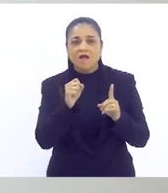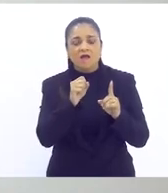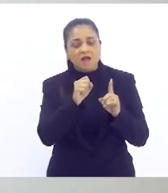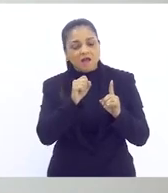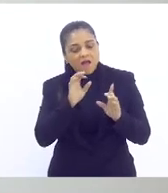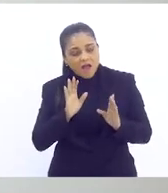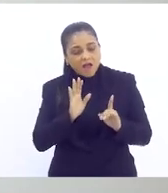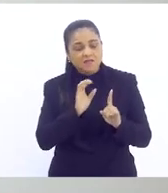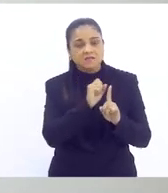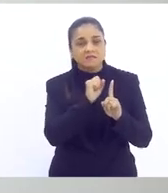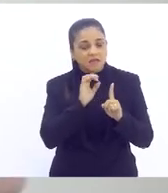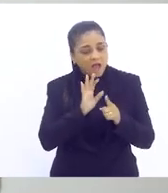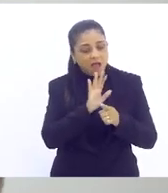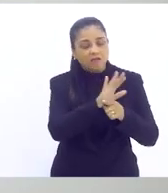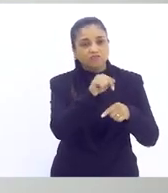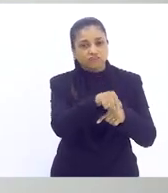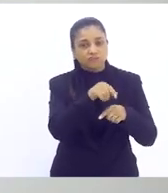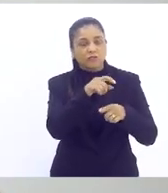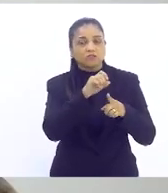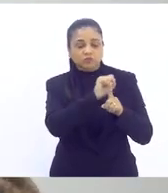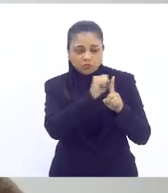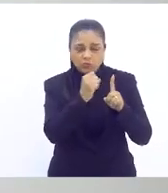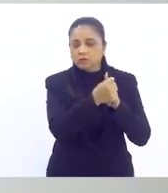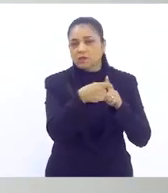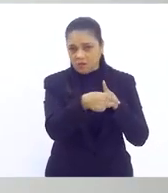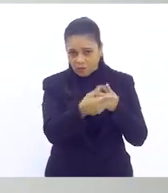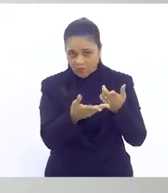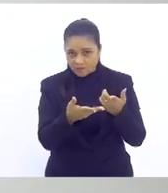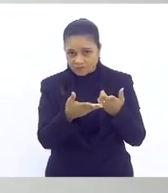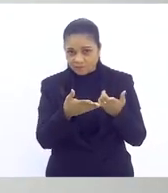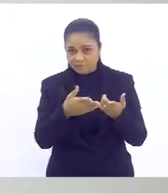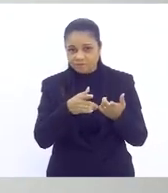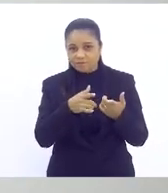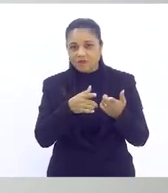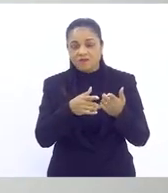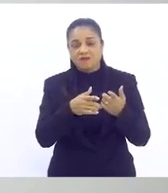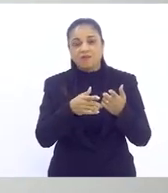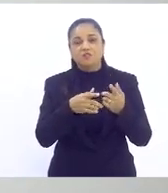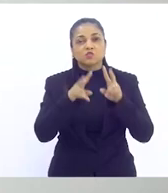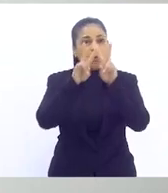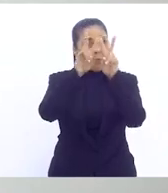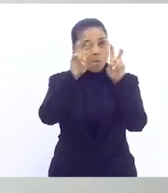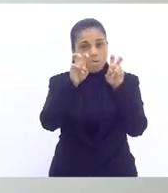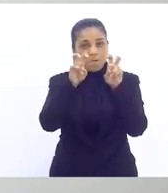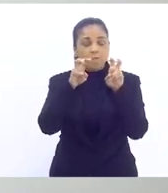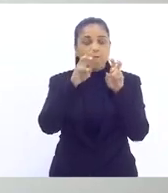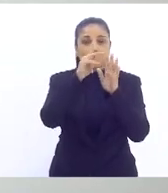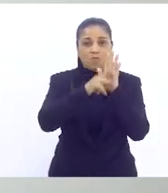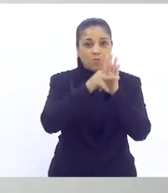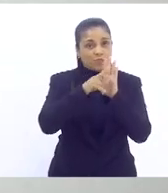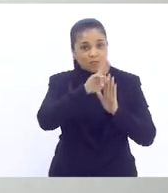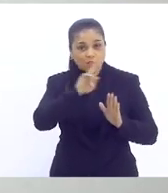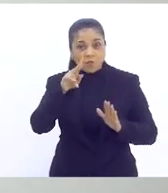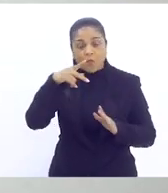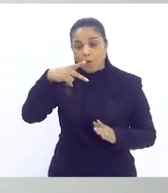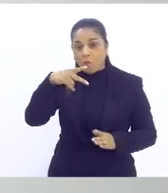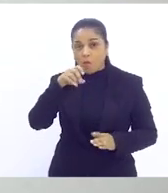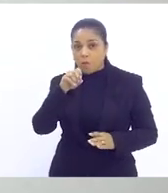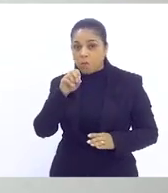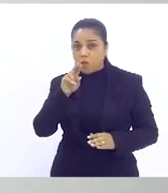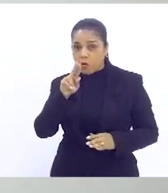de interesse social e um projeto bem bem atrás chamado pouso né que era do município do Rio de Janeiro que era um projeto também bastante